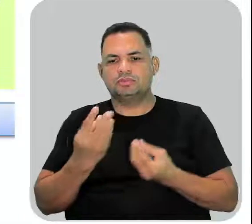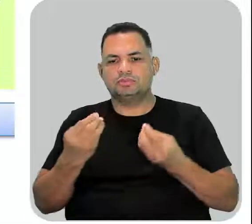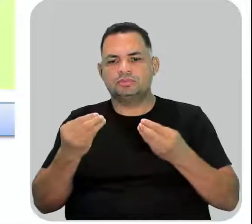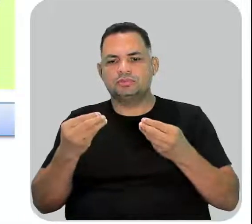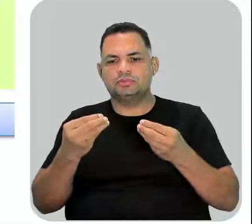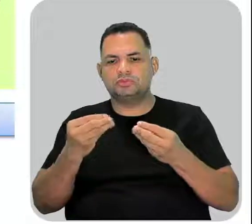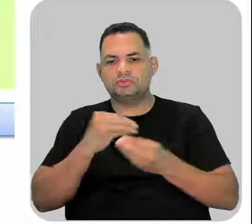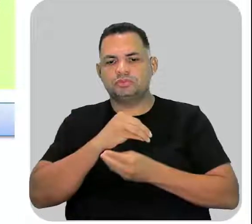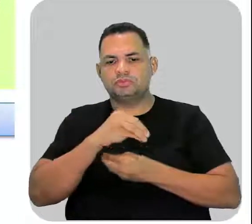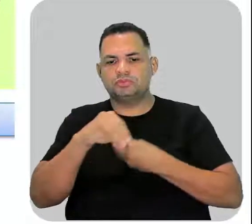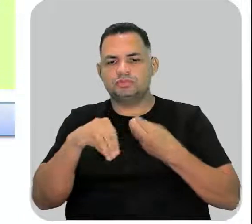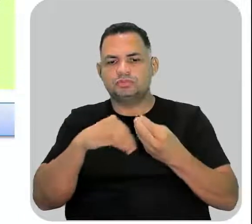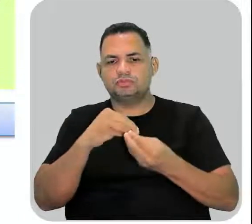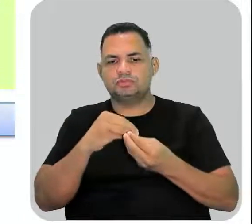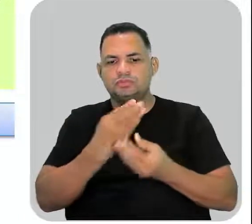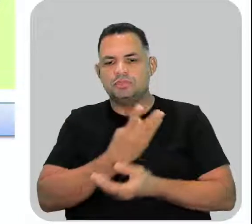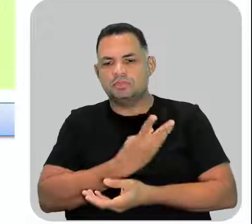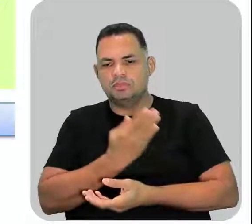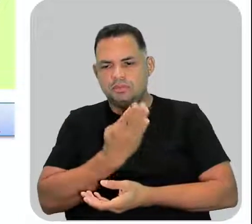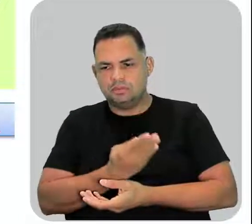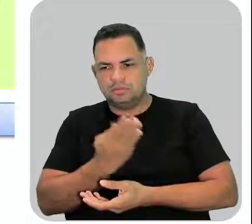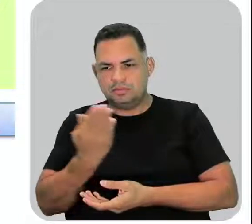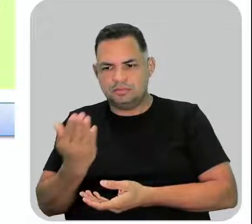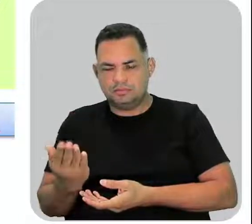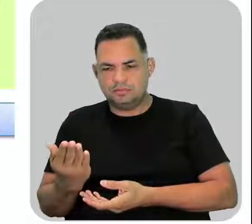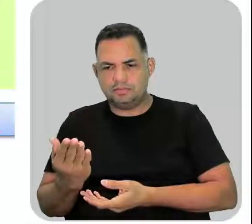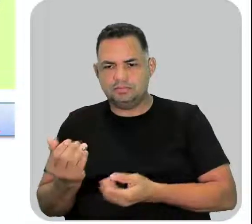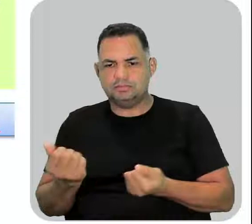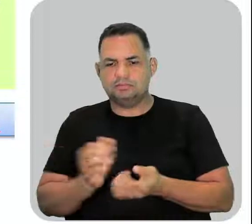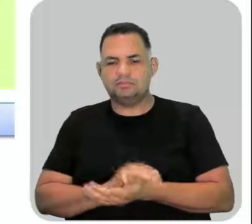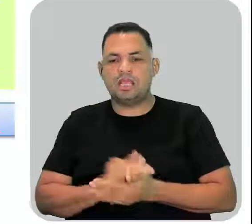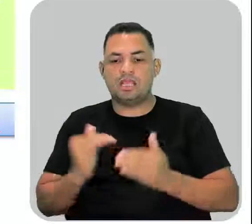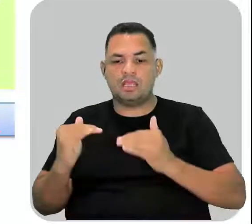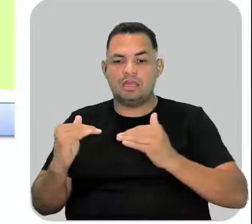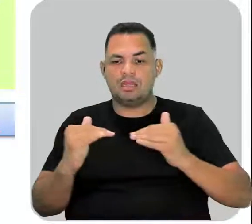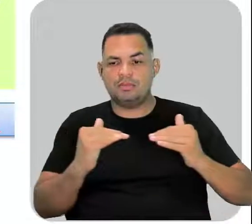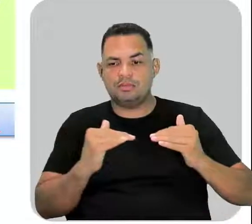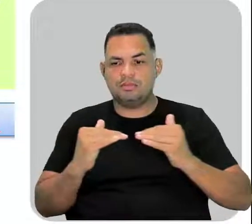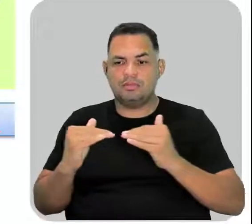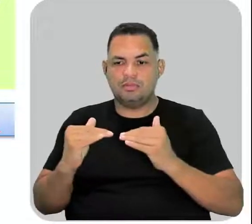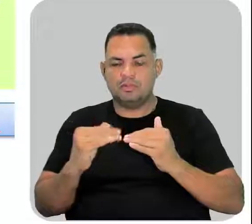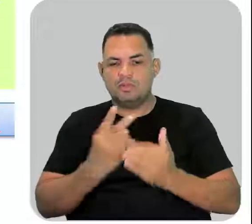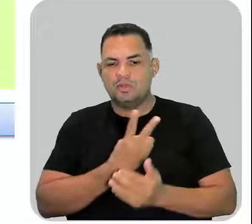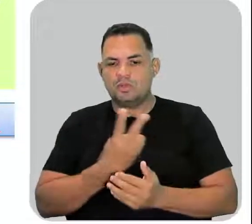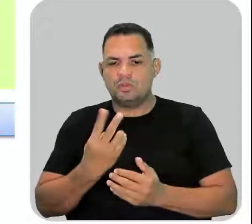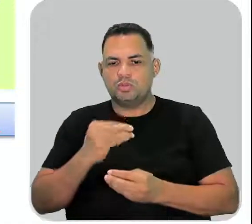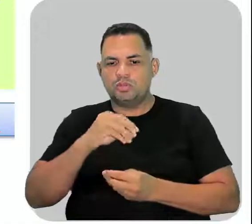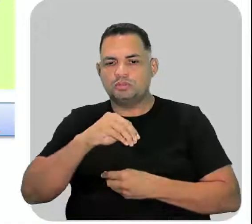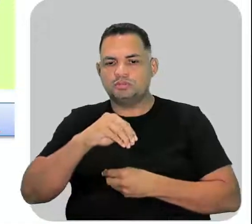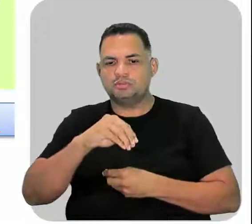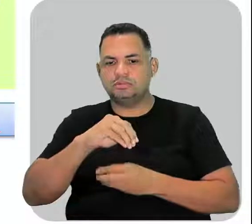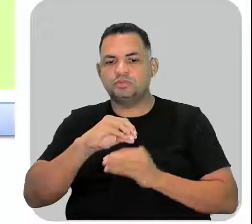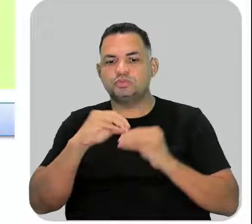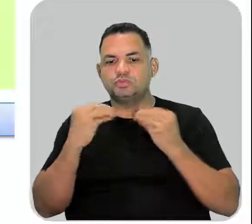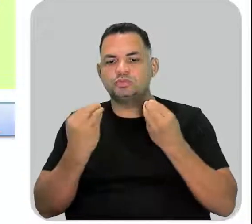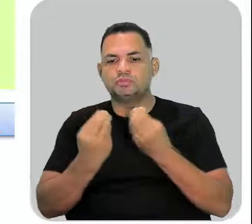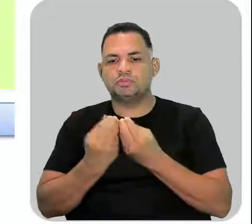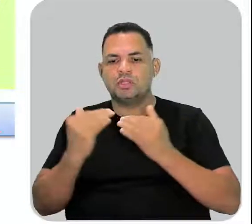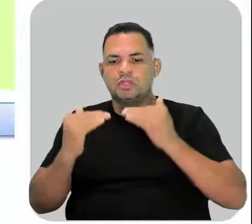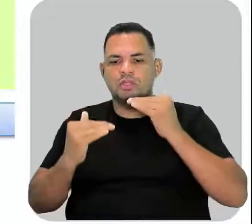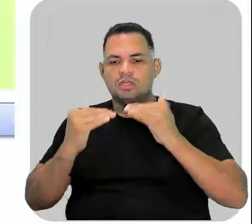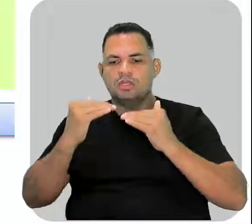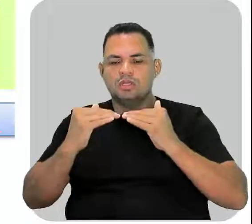substâncias, entre o propenol e a propanona. Isso aqui a gente chama de equilíbrio